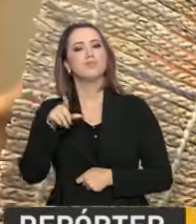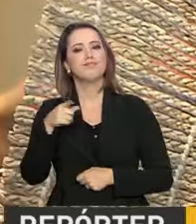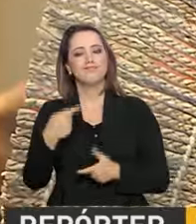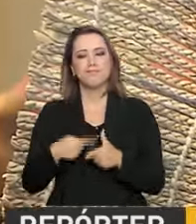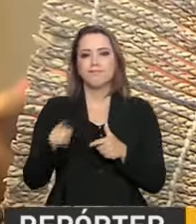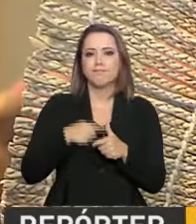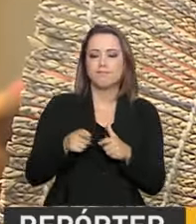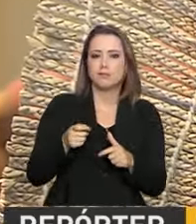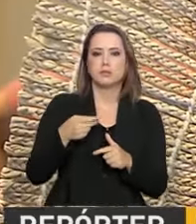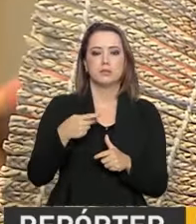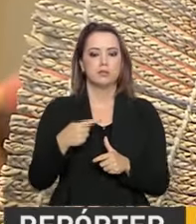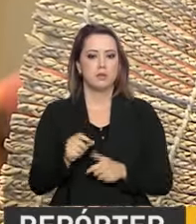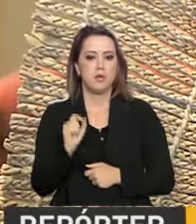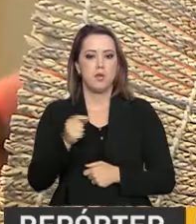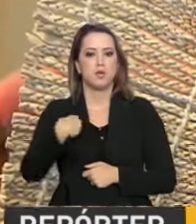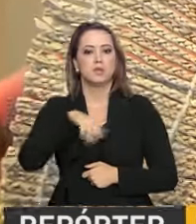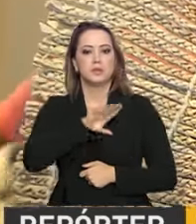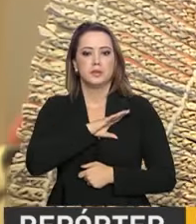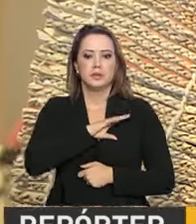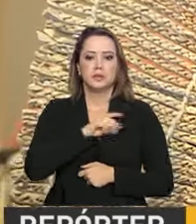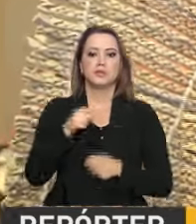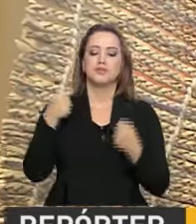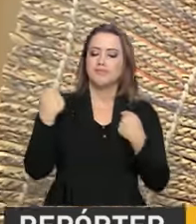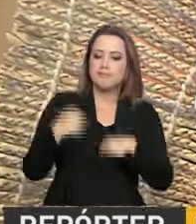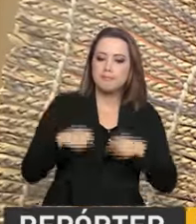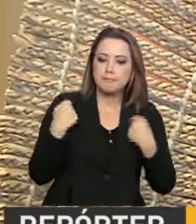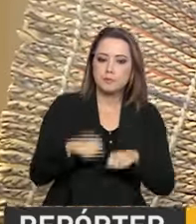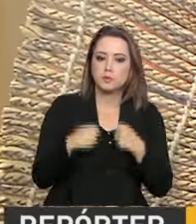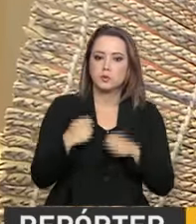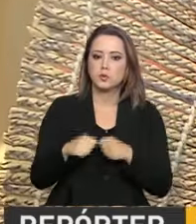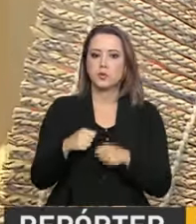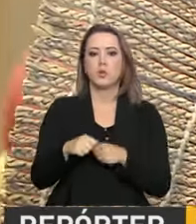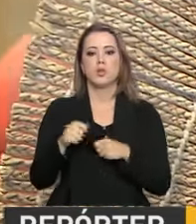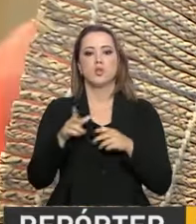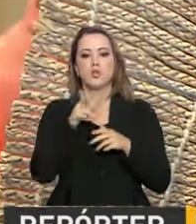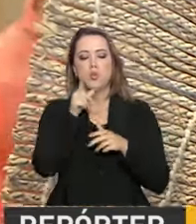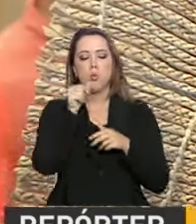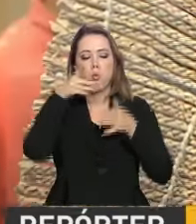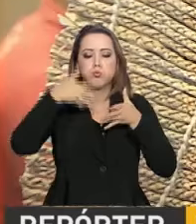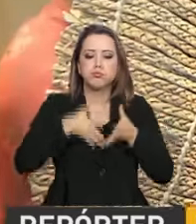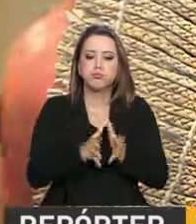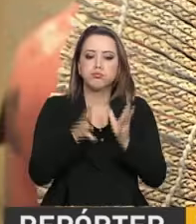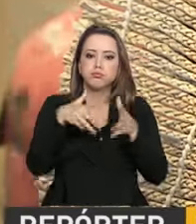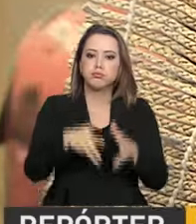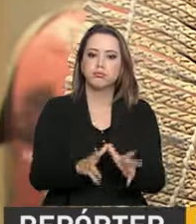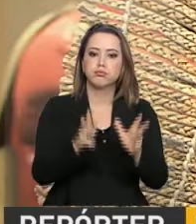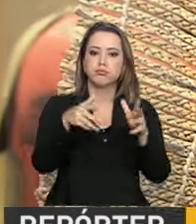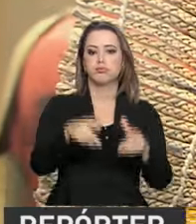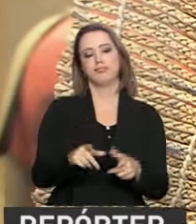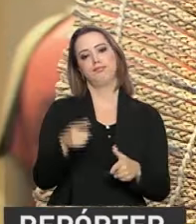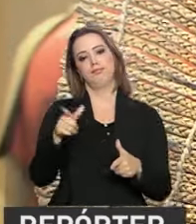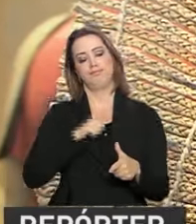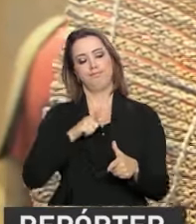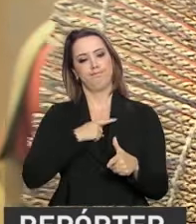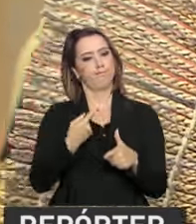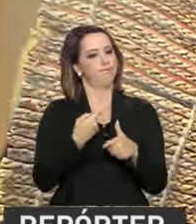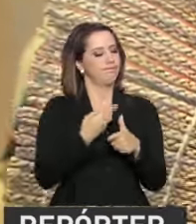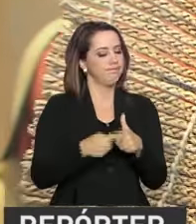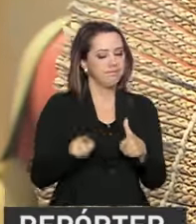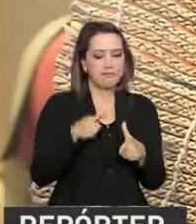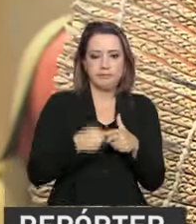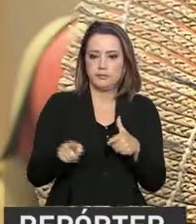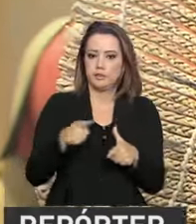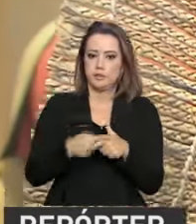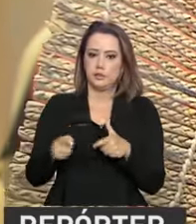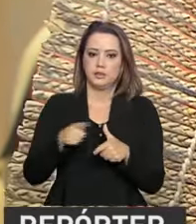venda de artesanato, né? O nosso povo depende do rio Piraquessu, onde foi impactado, onde hoje tem